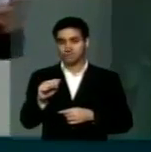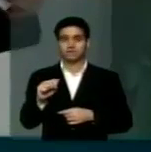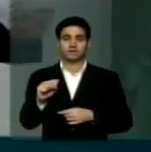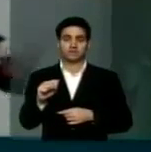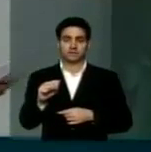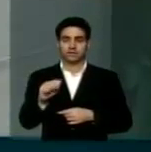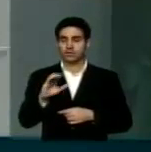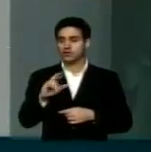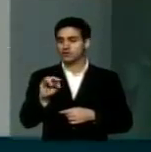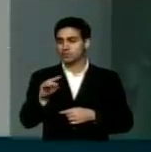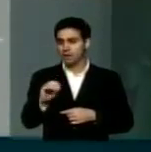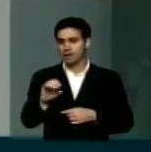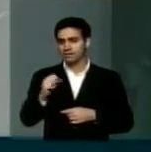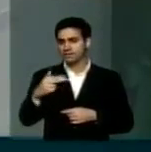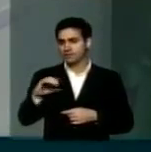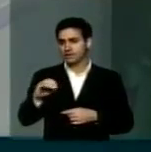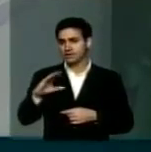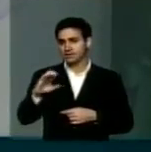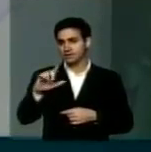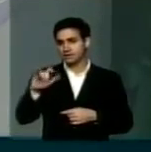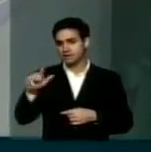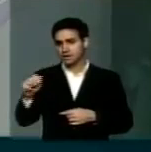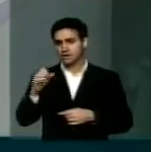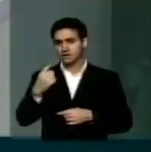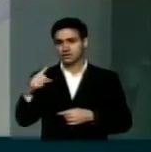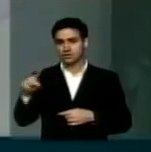Curitibanos, Fraiburgo, Santa Cecília, São José